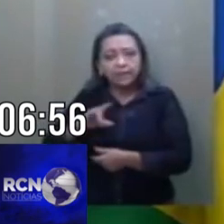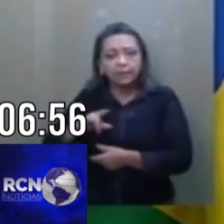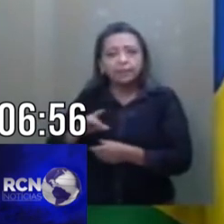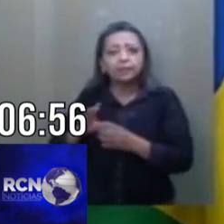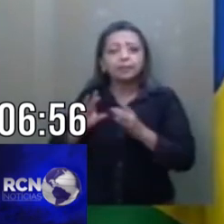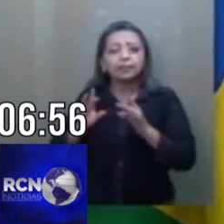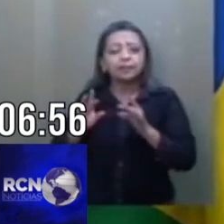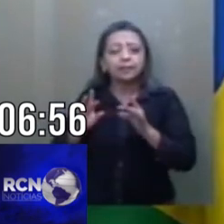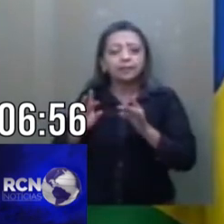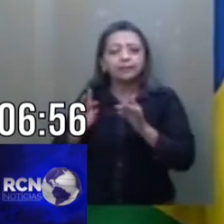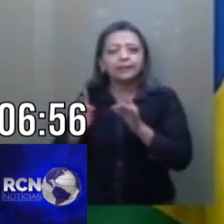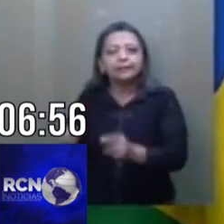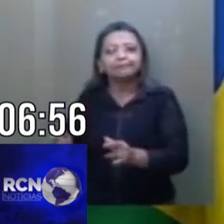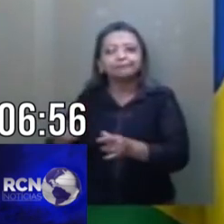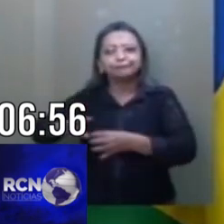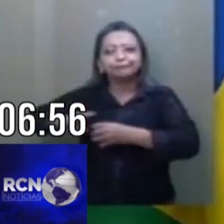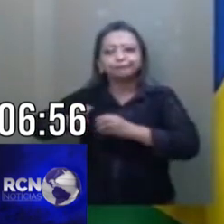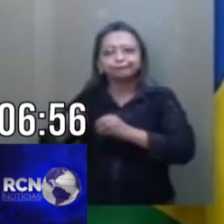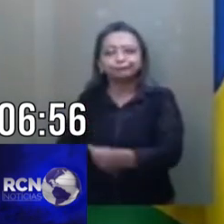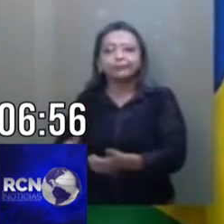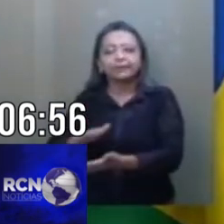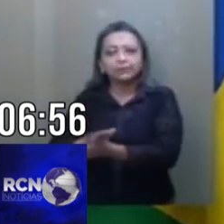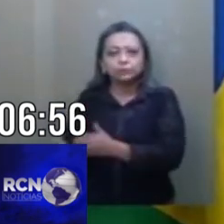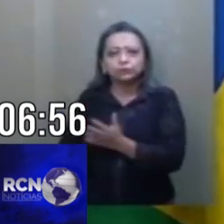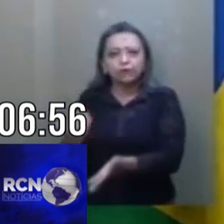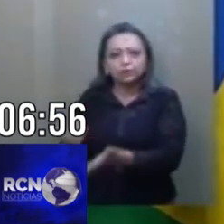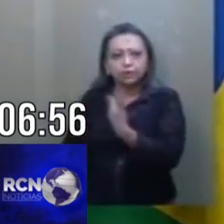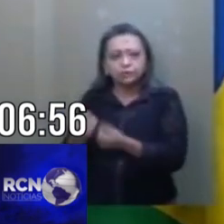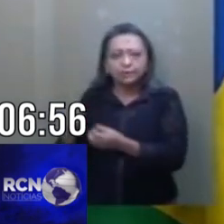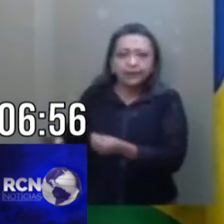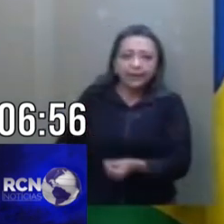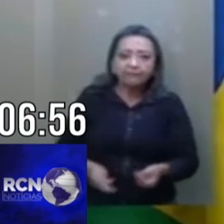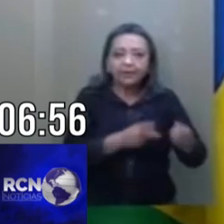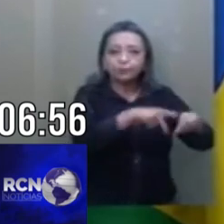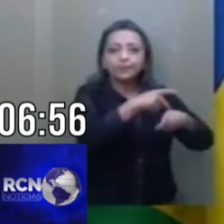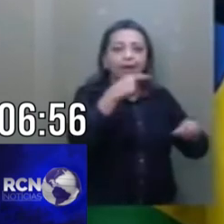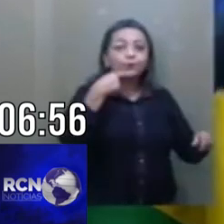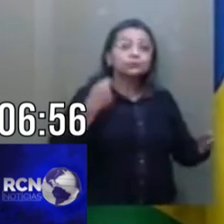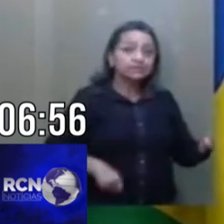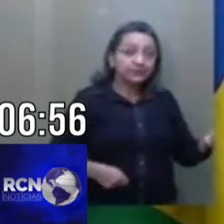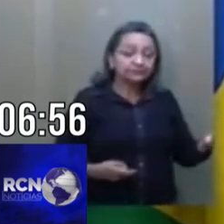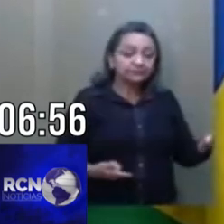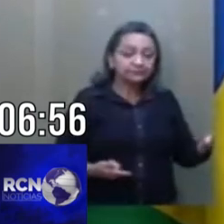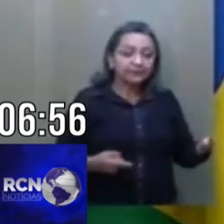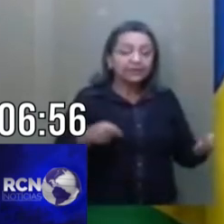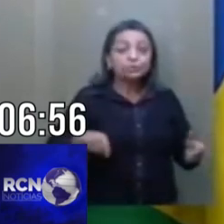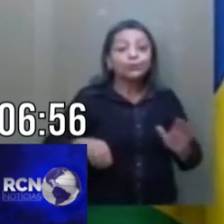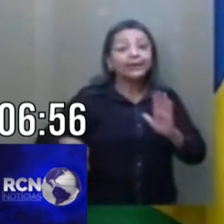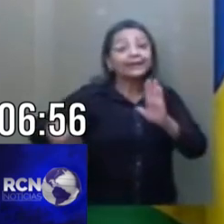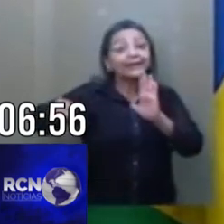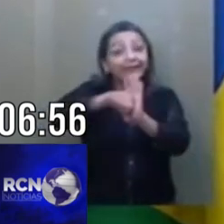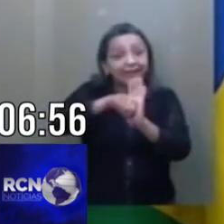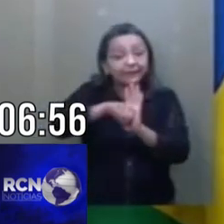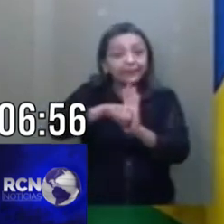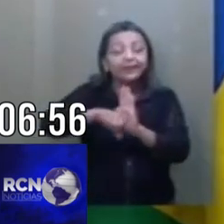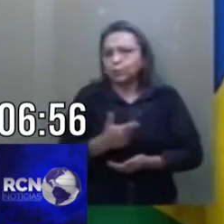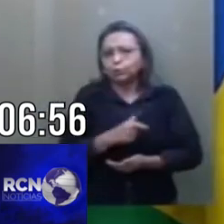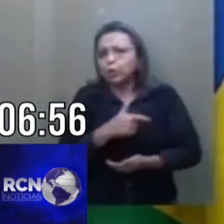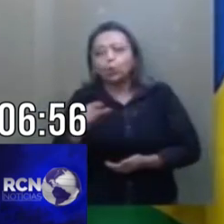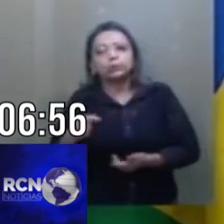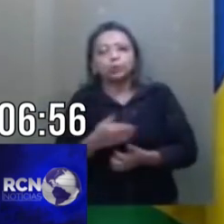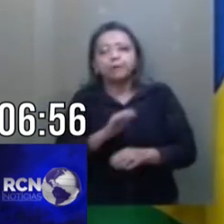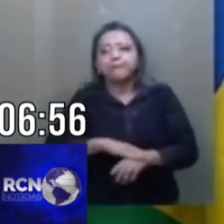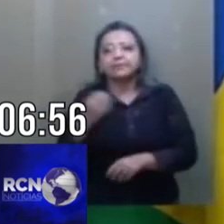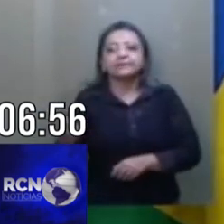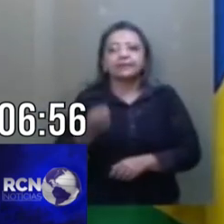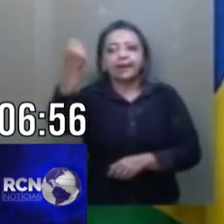depois destruídos, no sentido desmontados e levados para a Rússia? Isso é crime de lesa pátria.